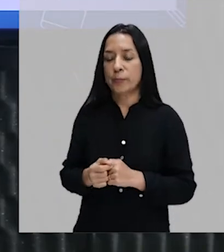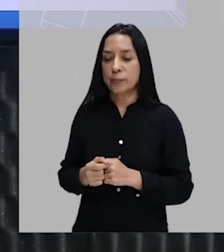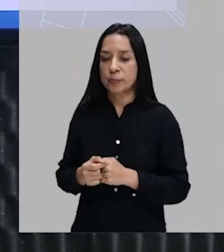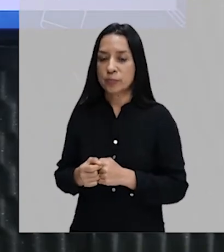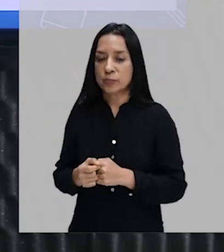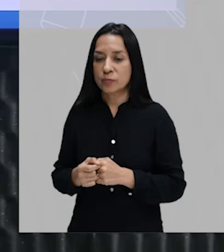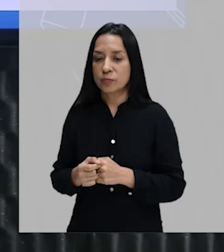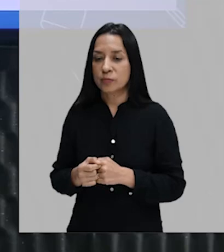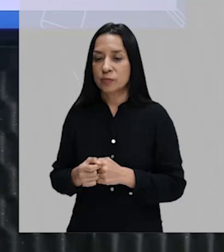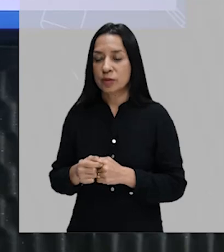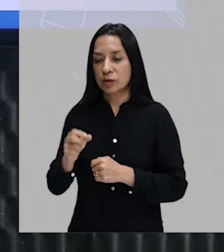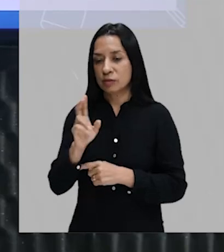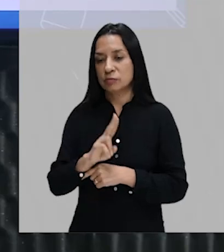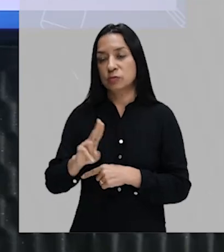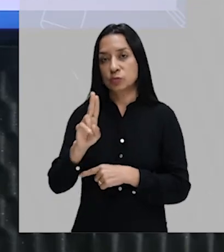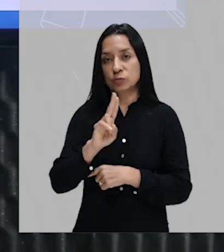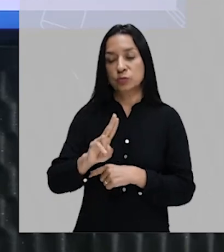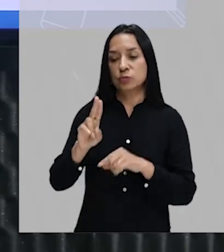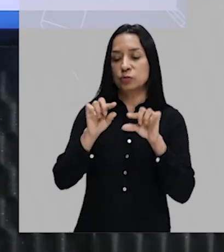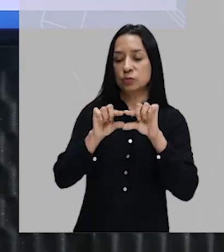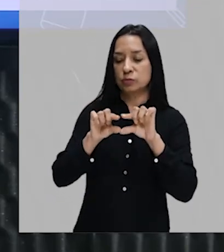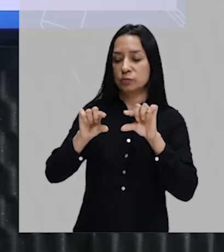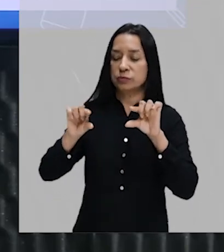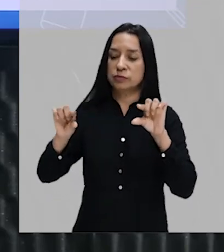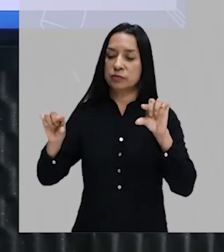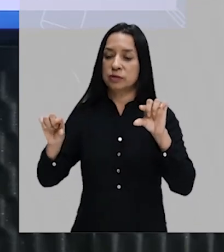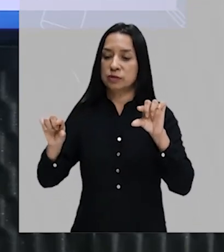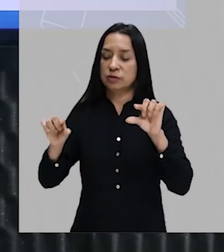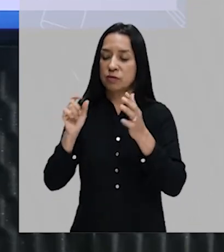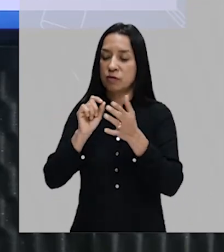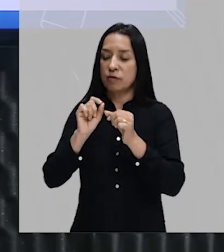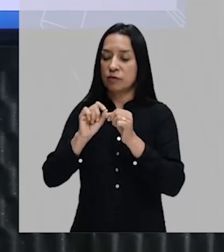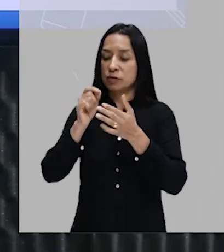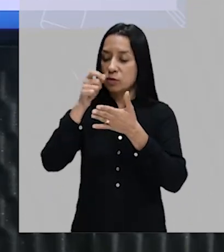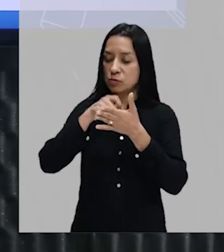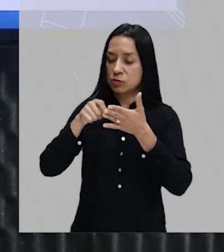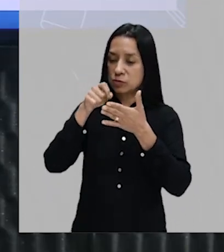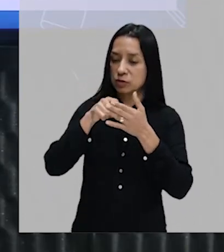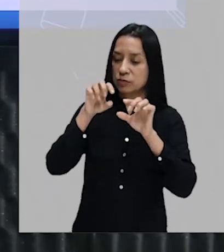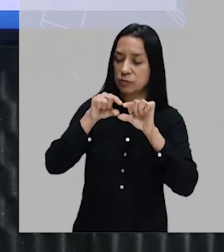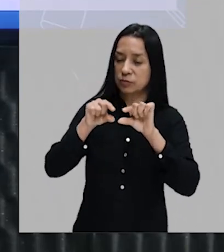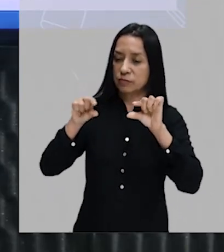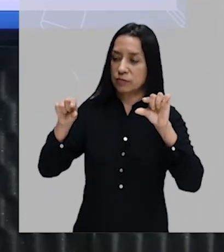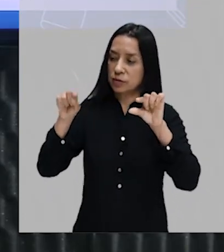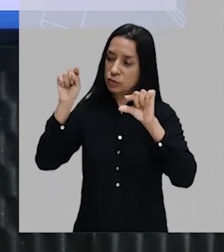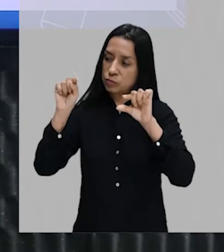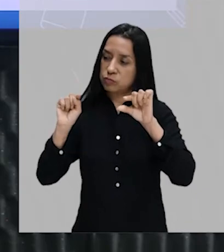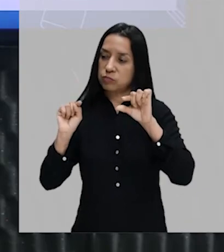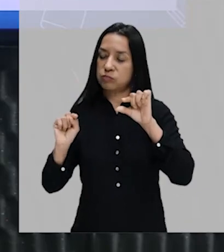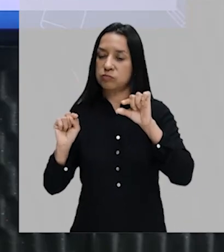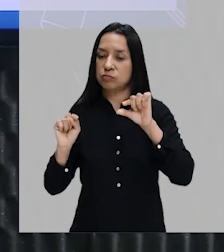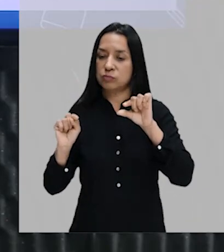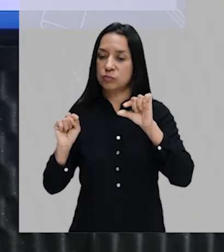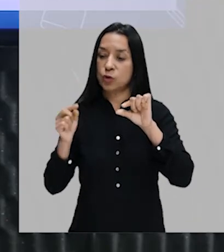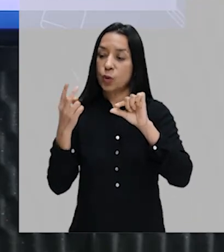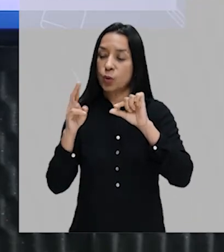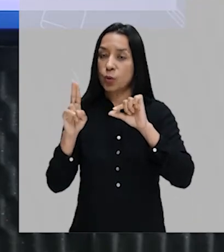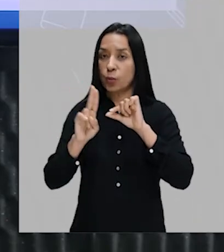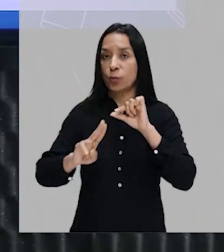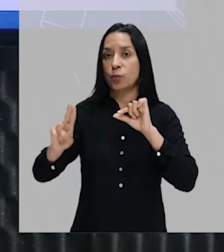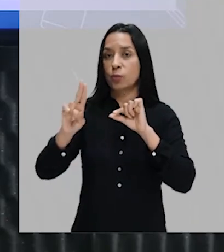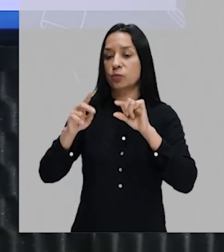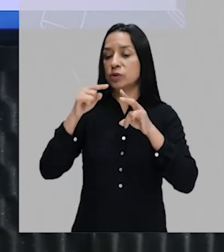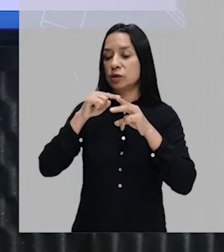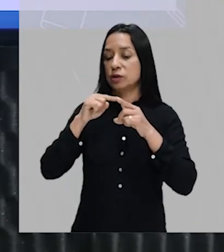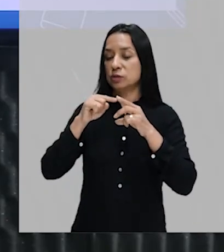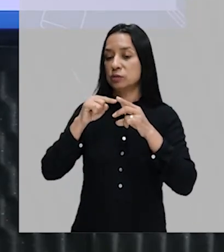tá? Então, quando eu vou construir uma frase exclamativa, eu utilizo 2 exclamações. Uma